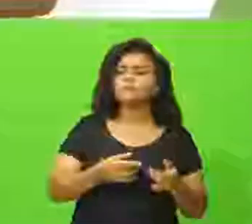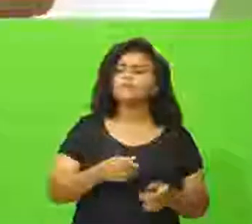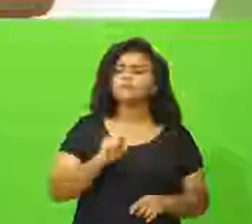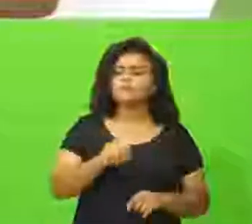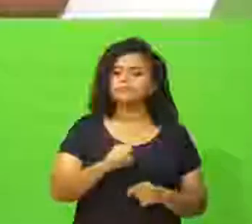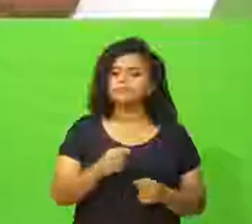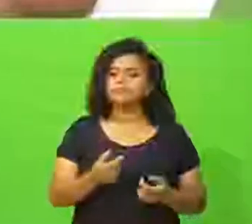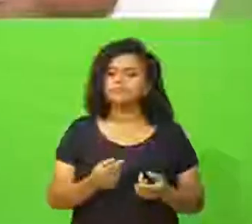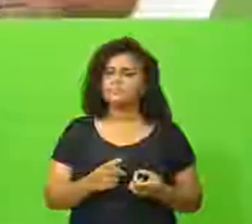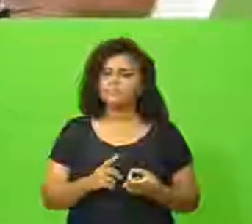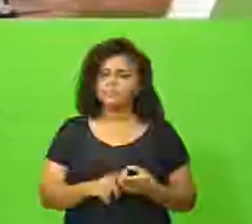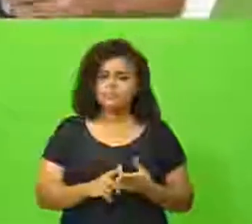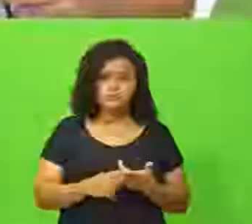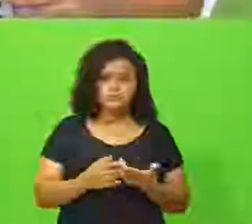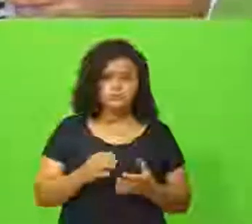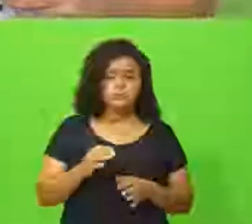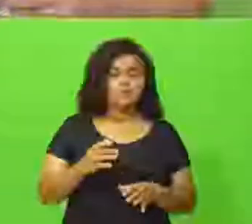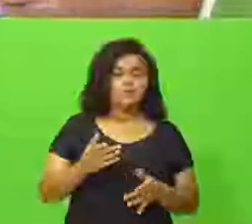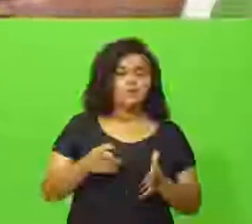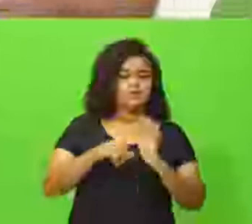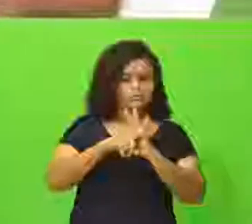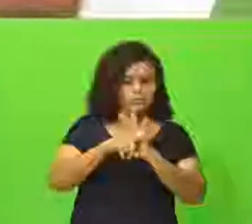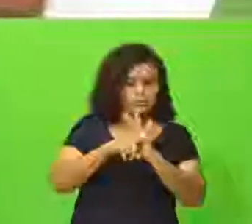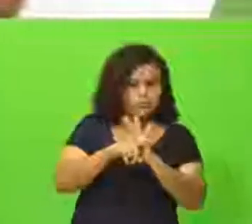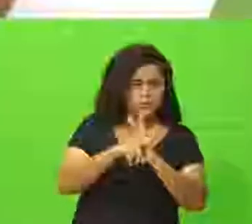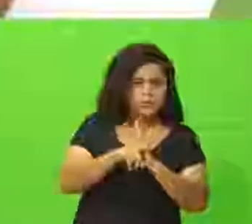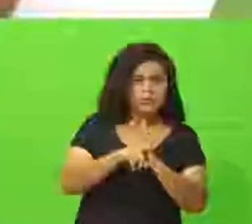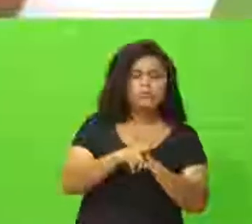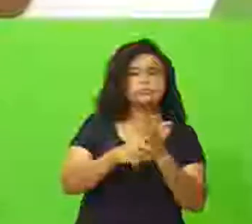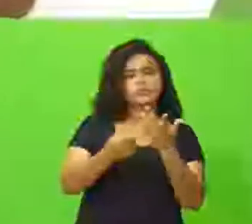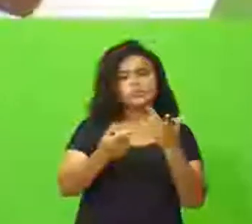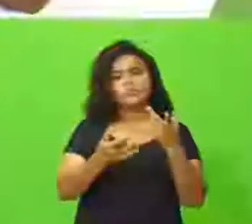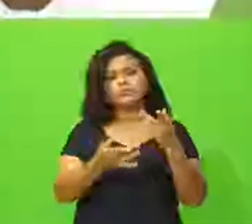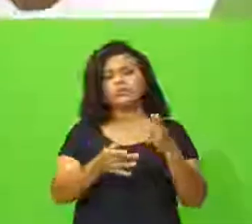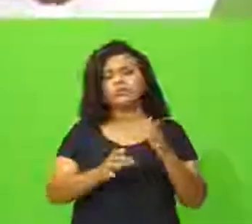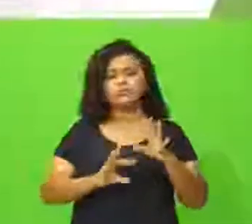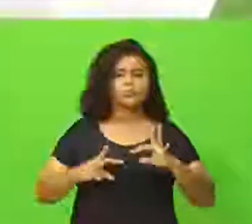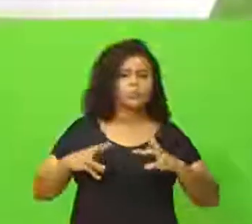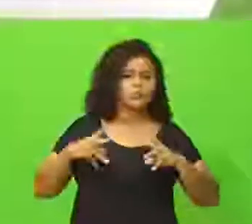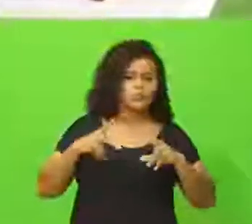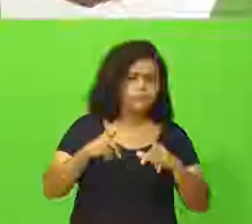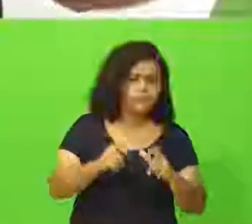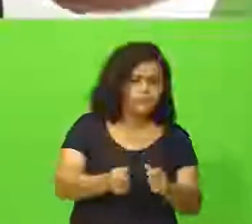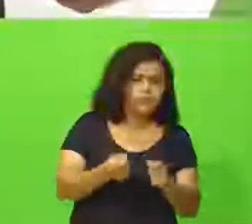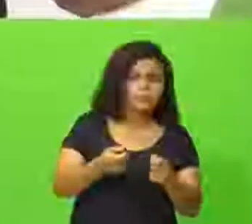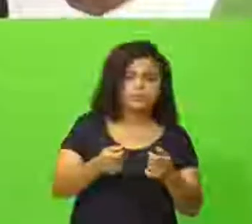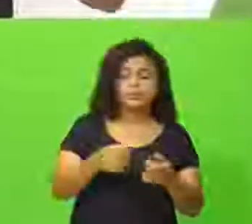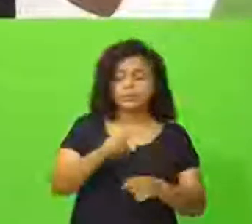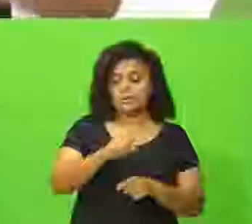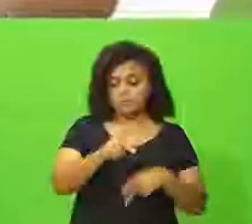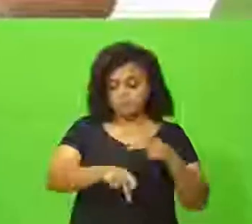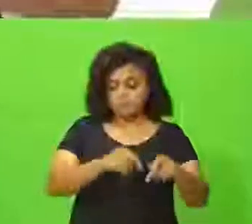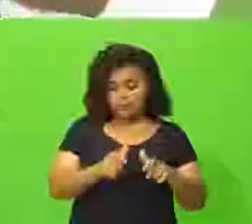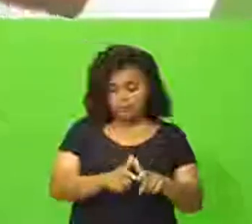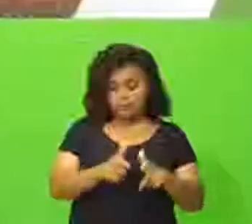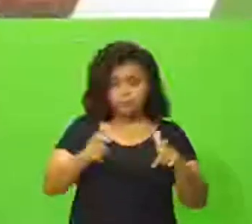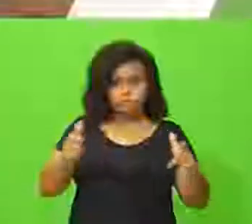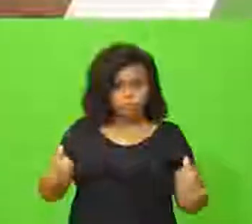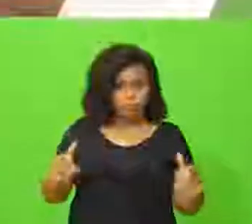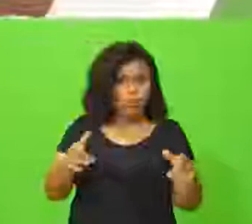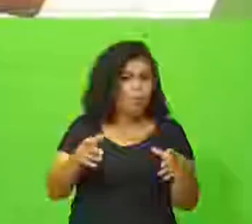claro, pessoal, ele é responsável para analisar os processos que vão aumentar e, no